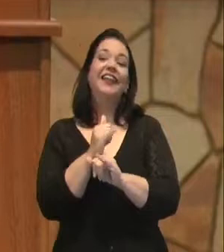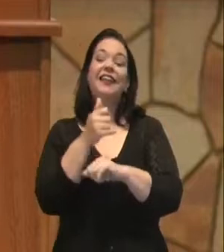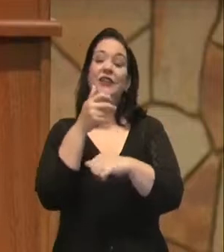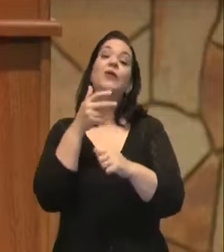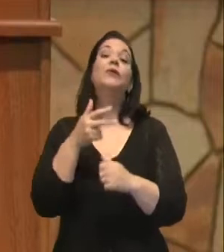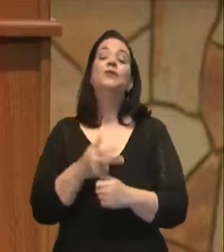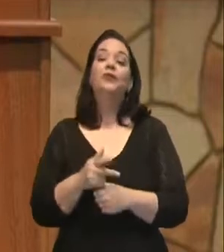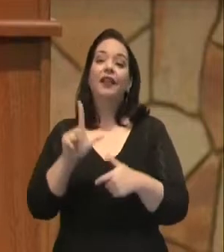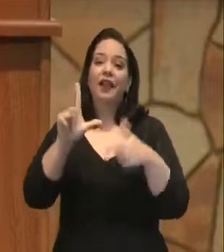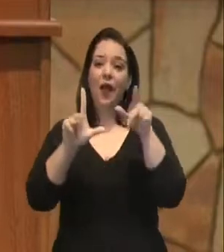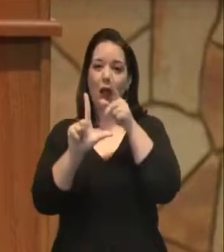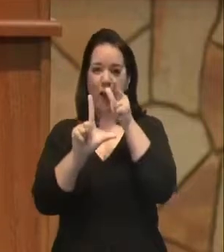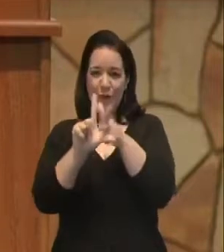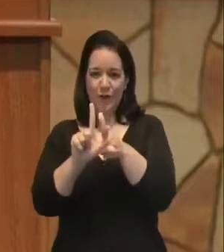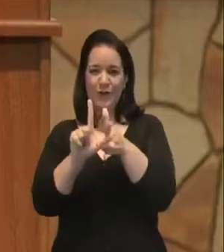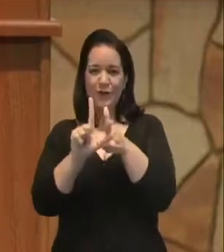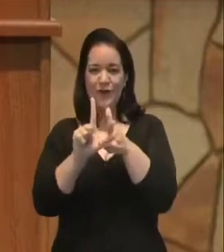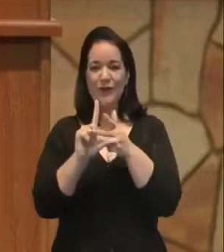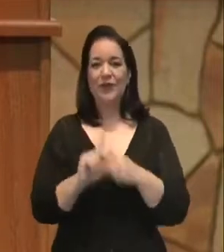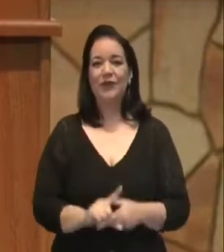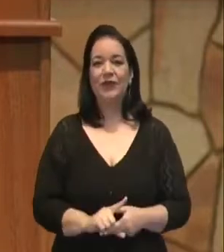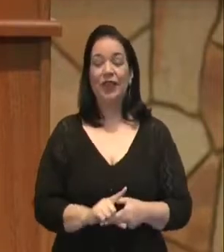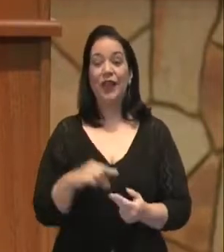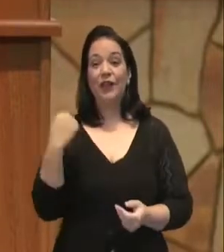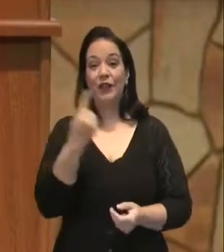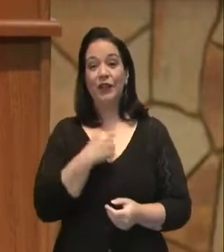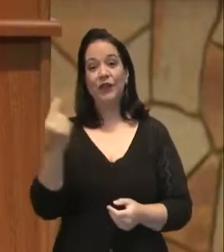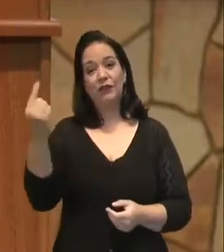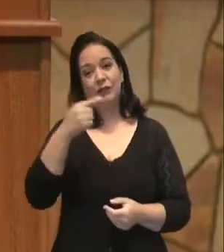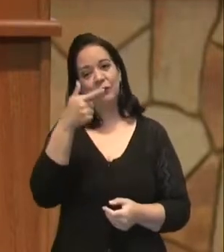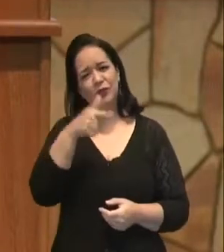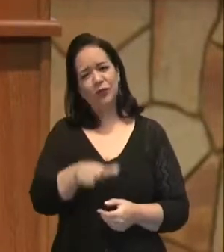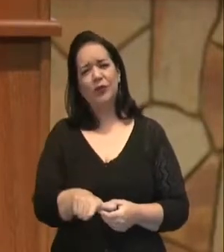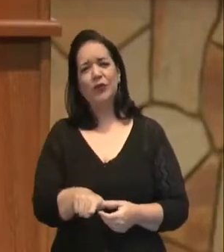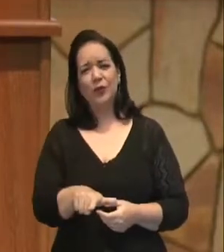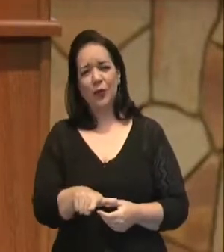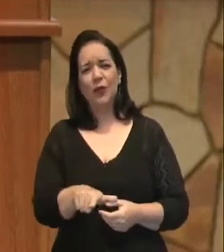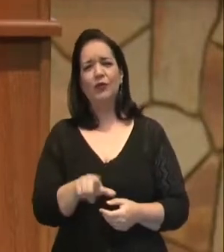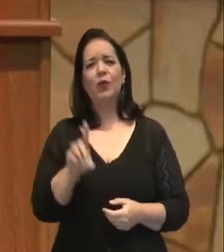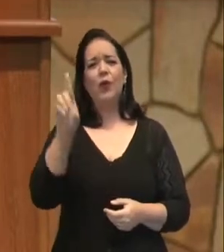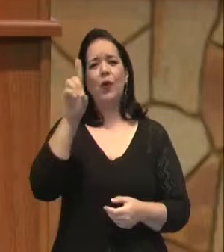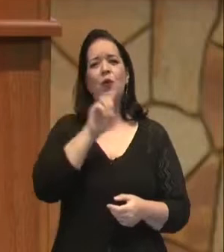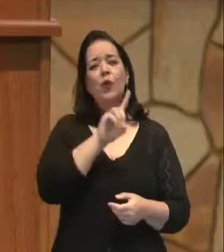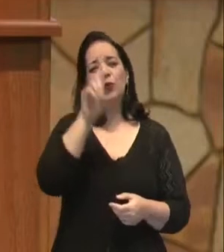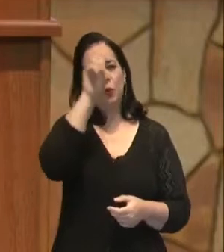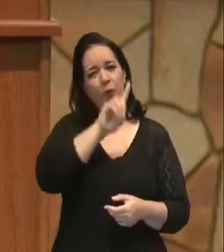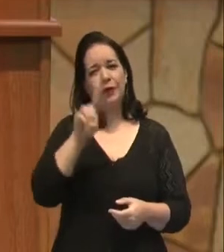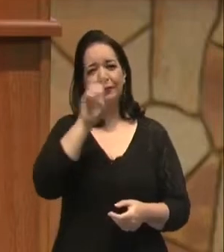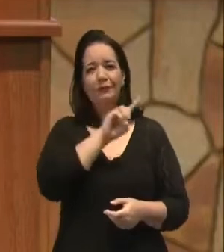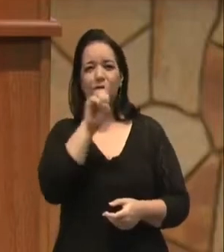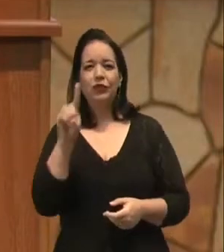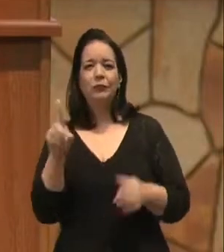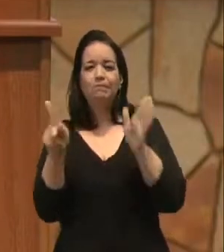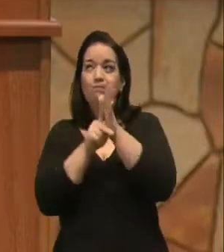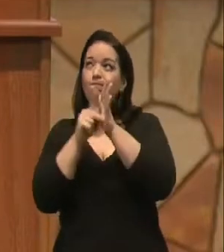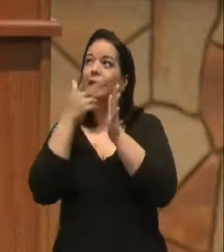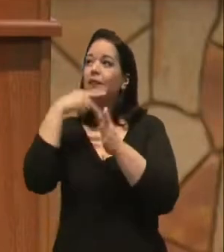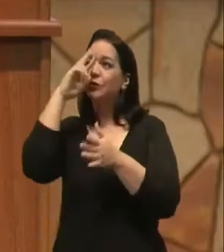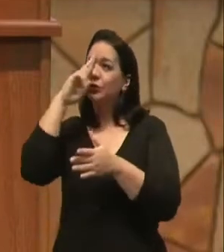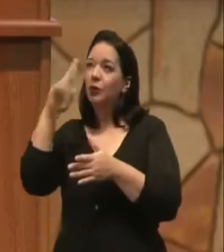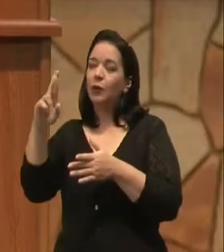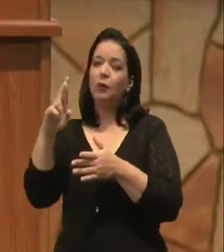estamos aqui em mais um dia do Senhor para adorar o Senhor, para buscar o